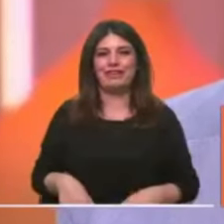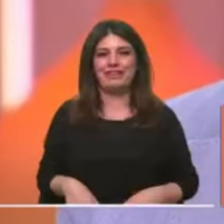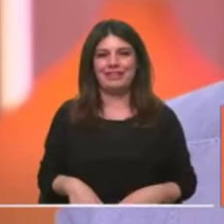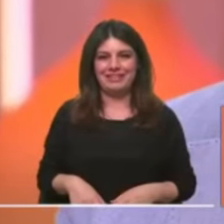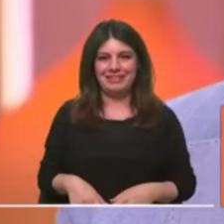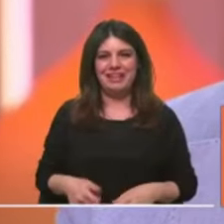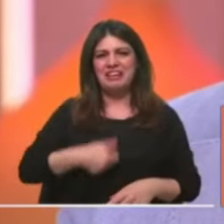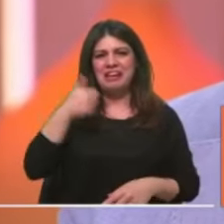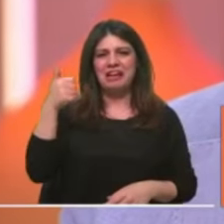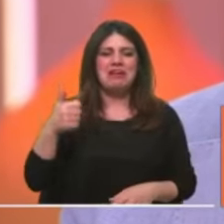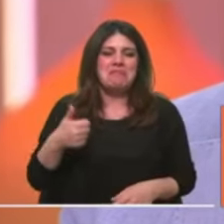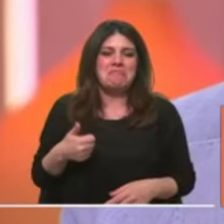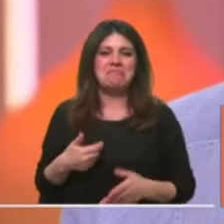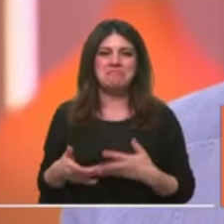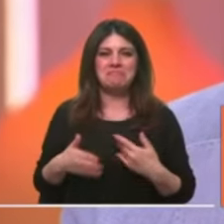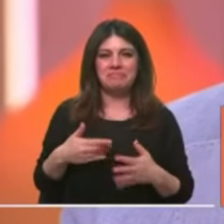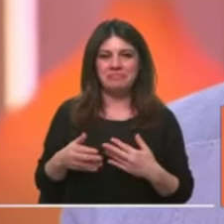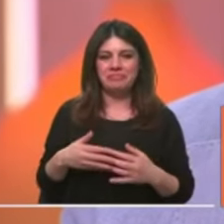E quando